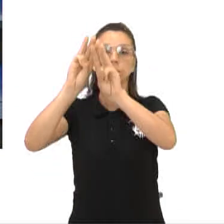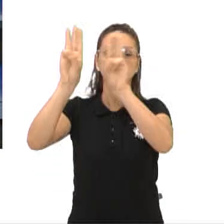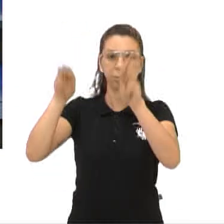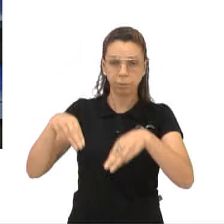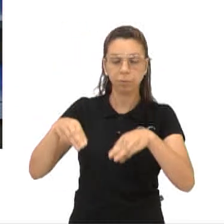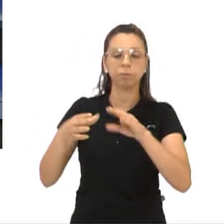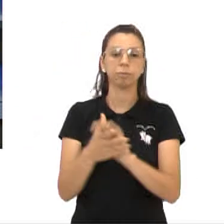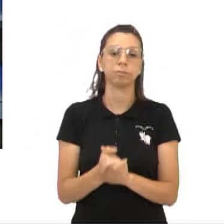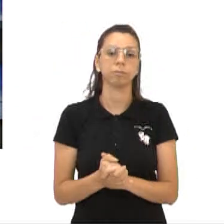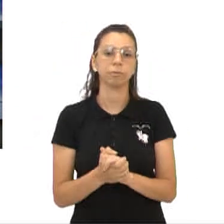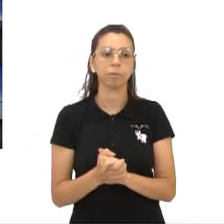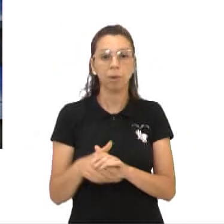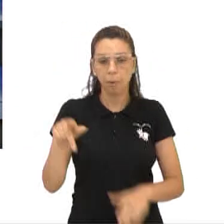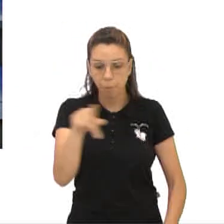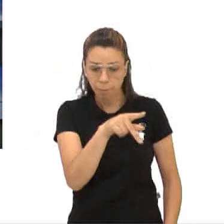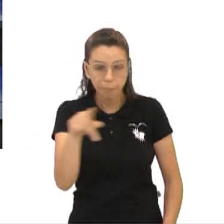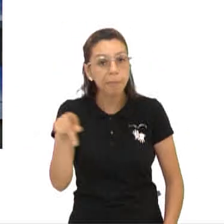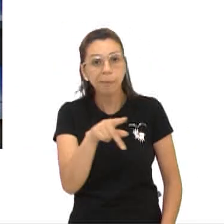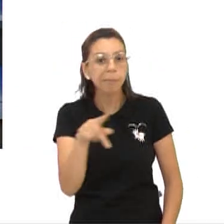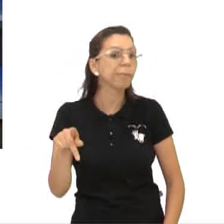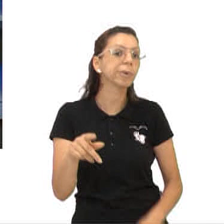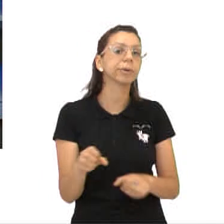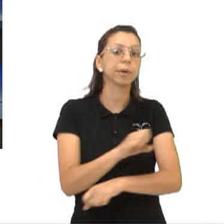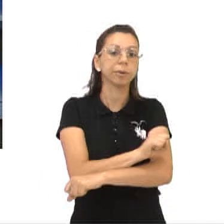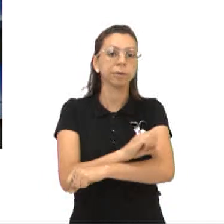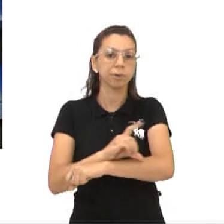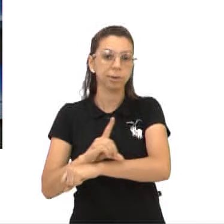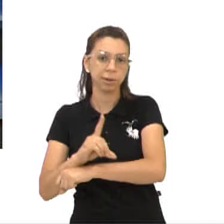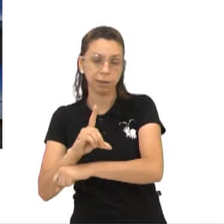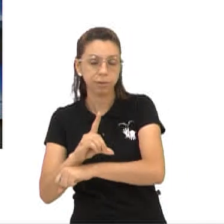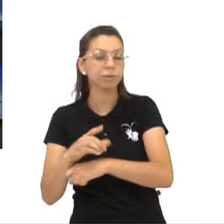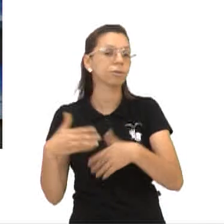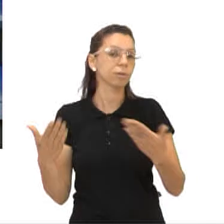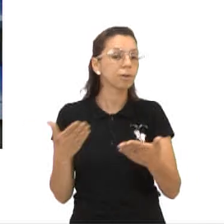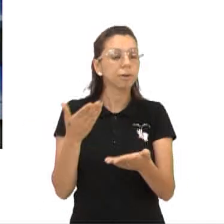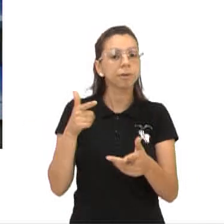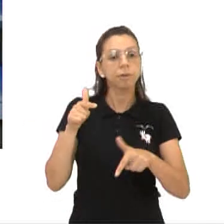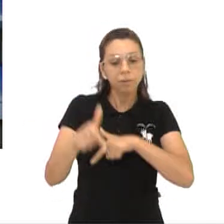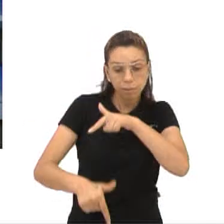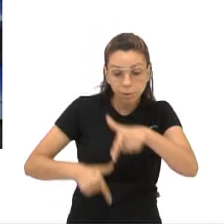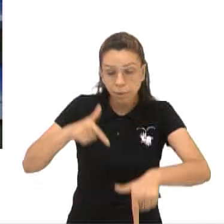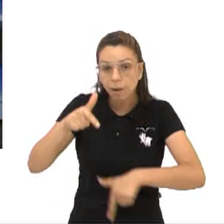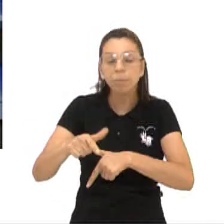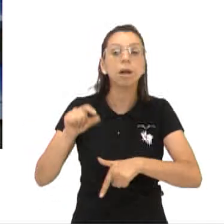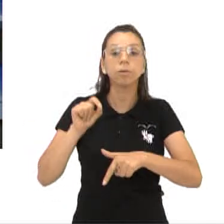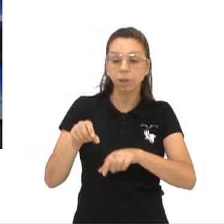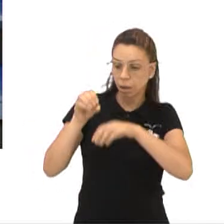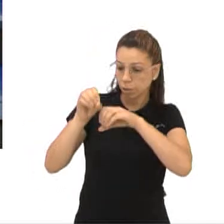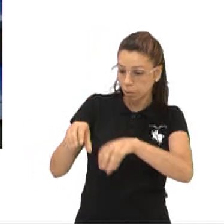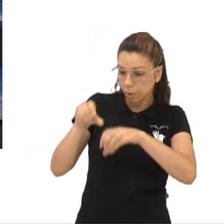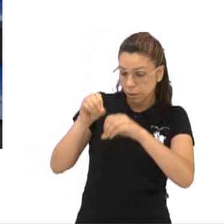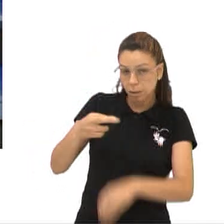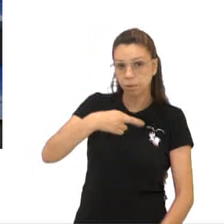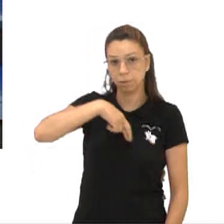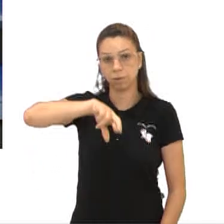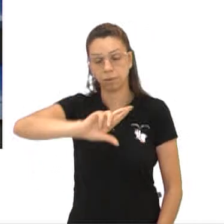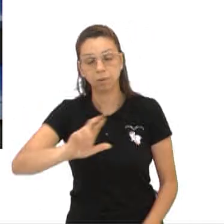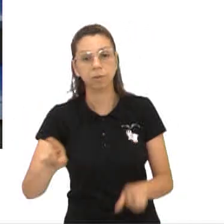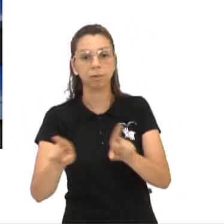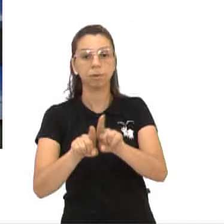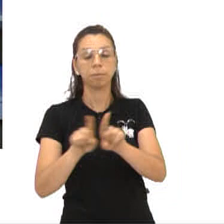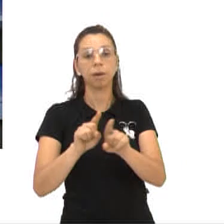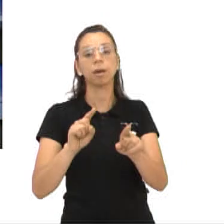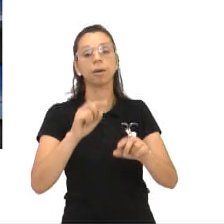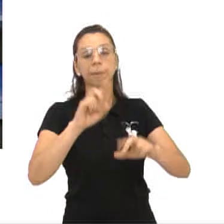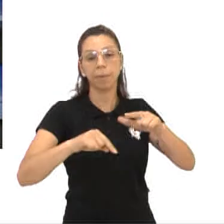Sou o professor do quadro de professores da Secretaria de Educação e trabalho com o ensino religioso, com produção de material didático e